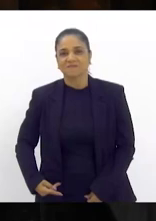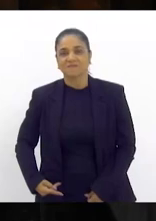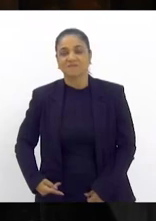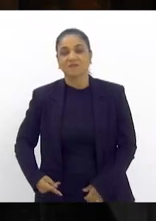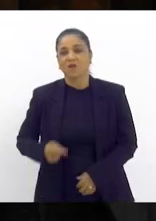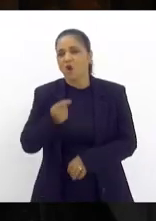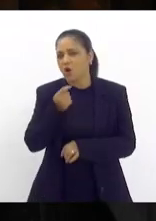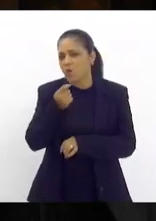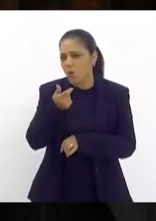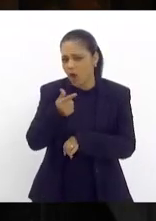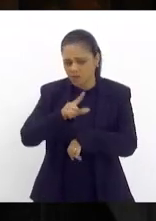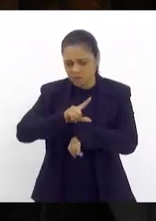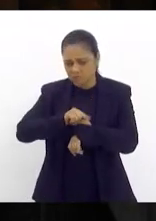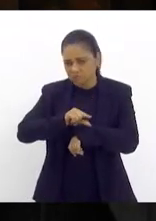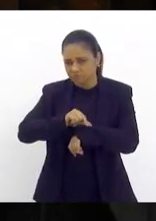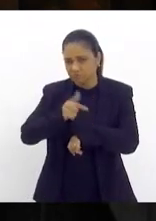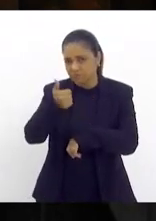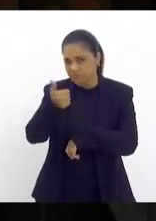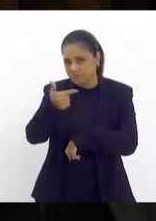quase 17 horas,